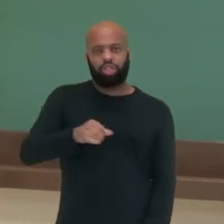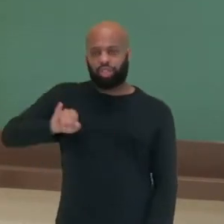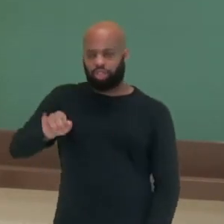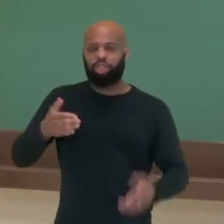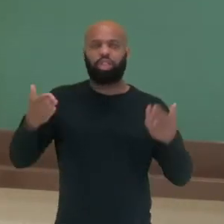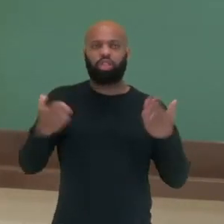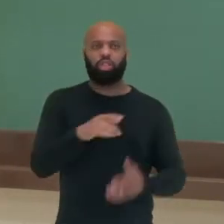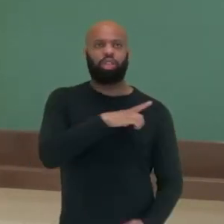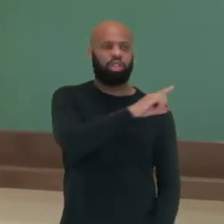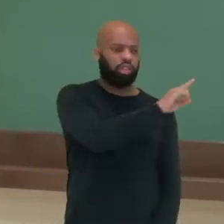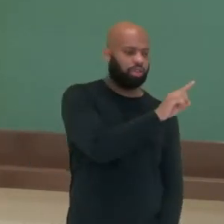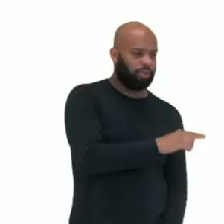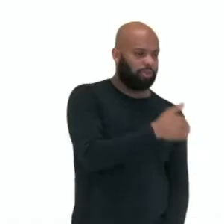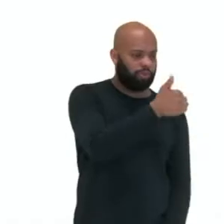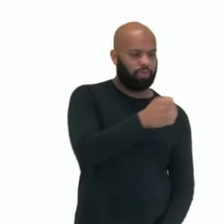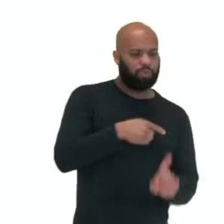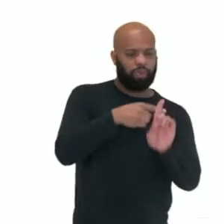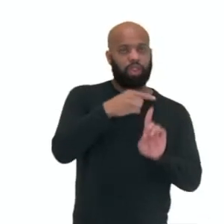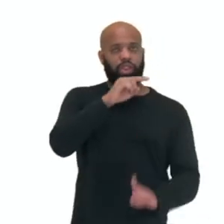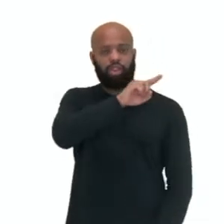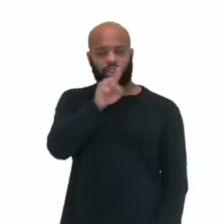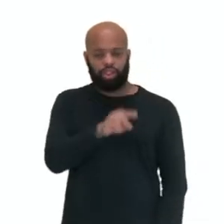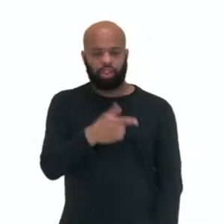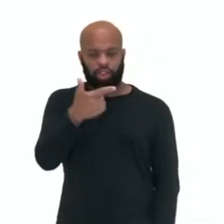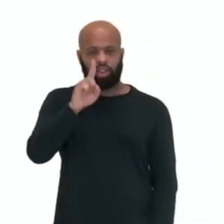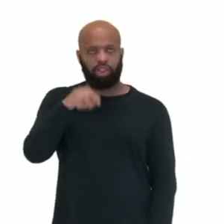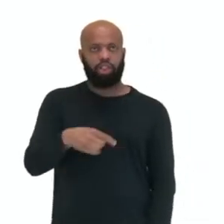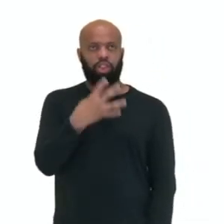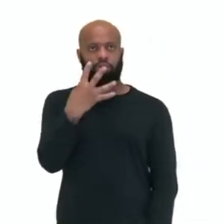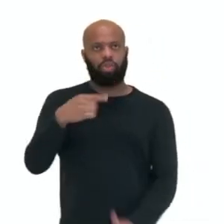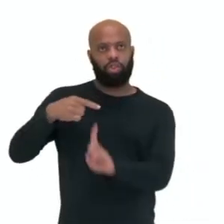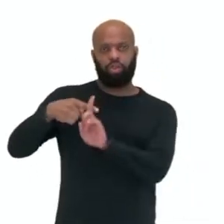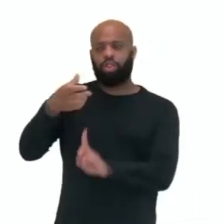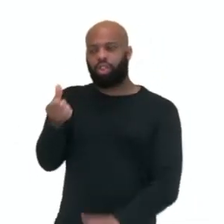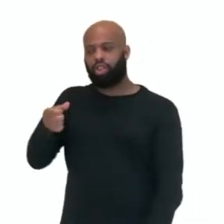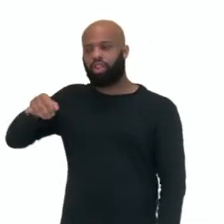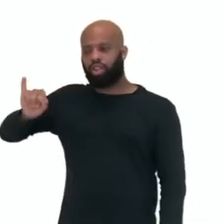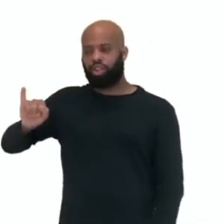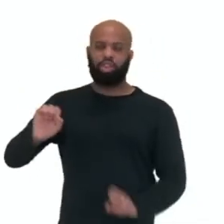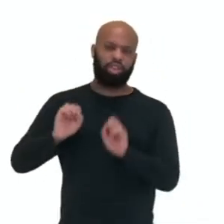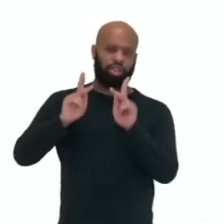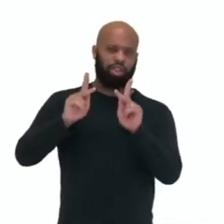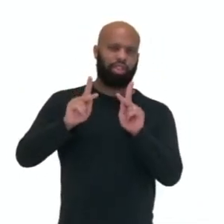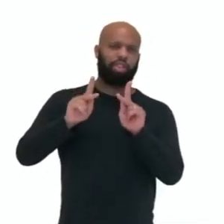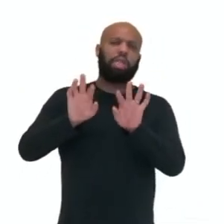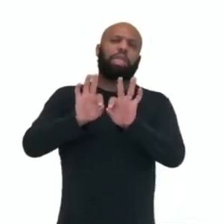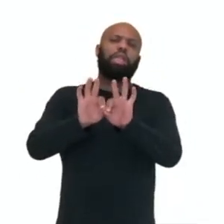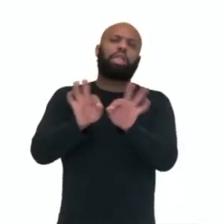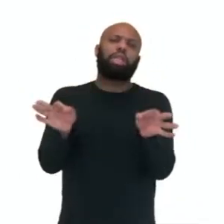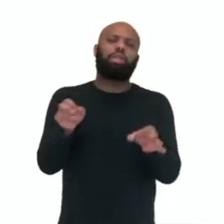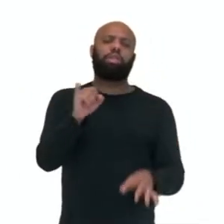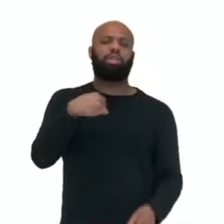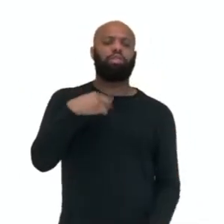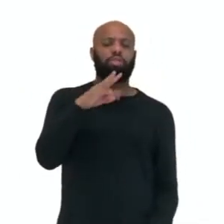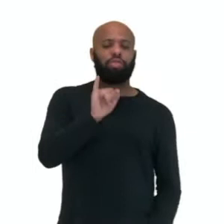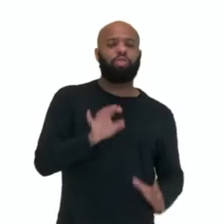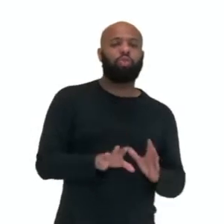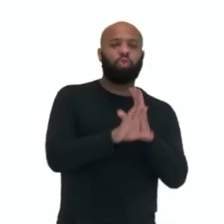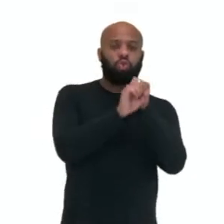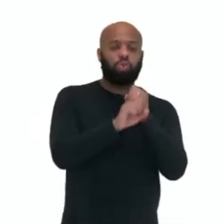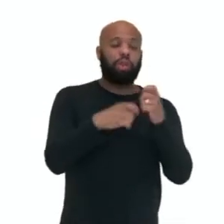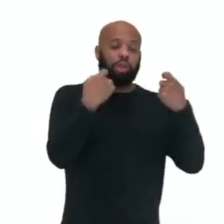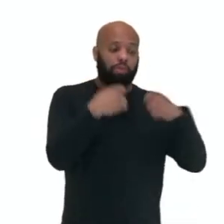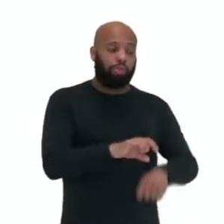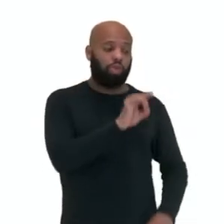do Z1 mais o Z2, 4 mais 6i. Então, muito simples. Se eu vou fazer a adição, eu somo a